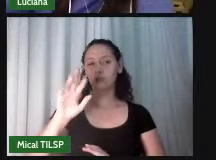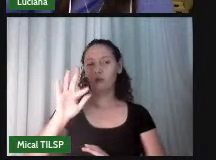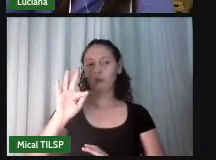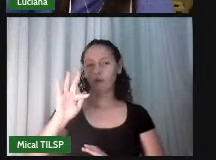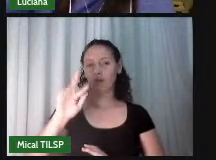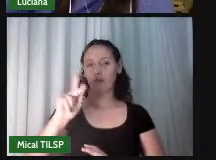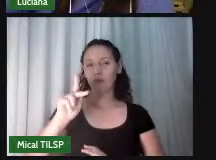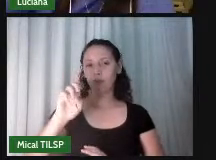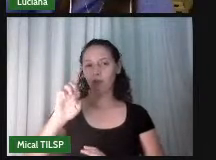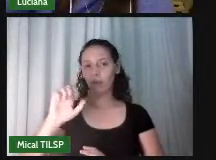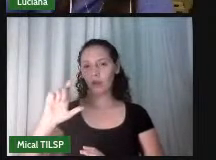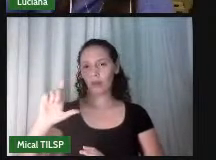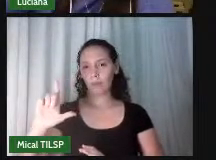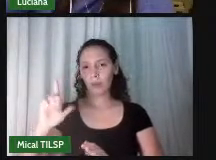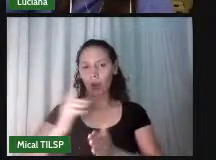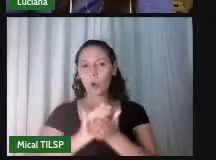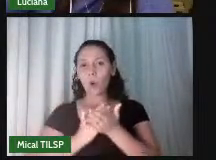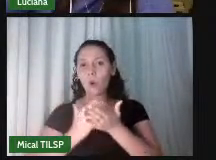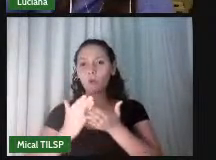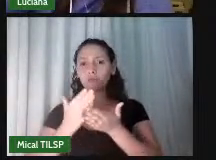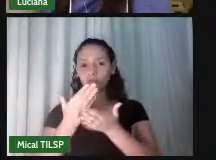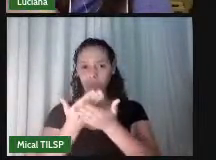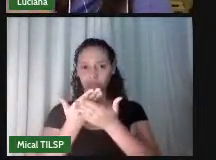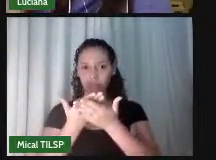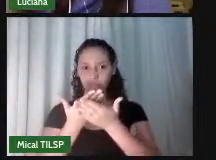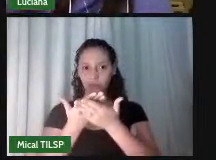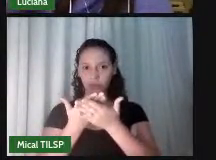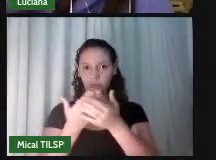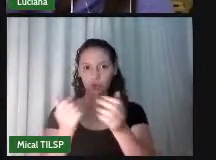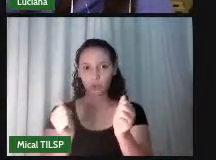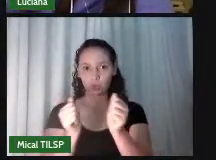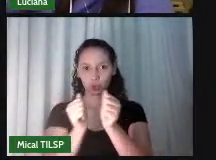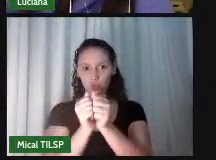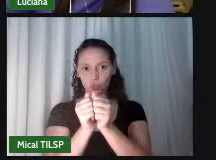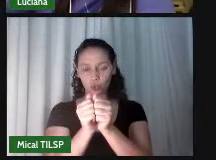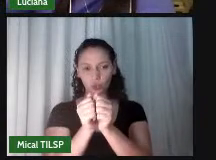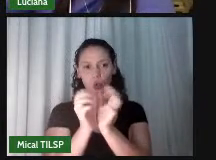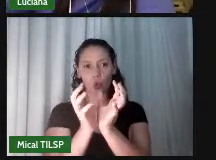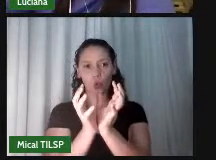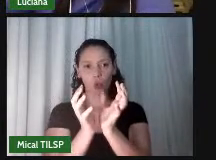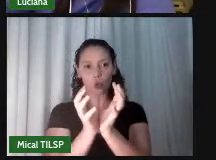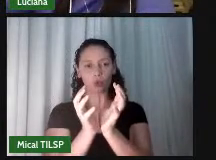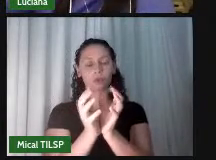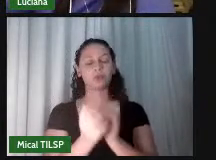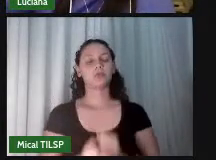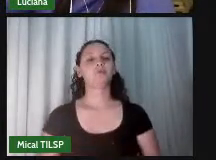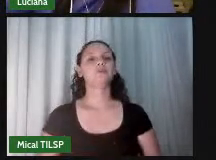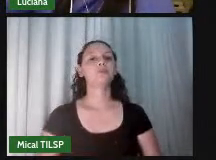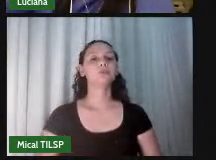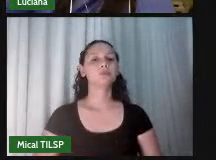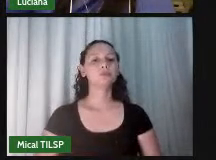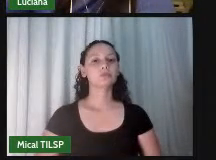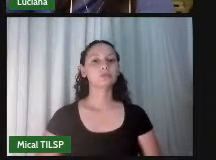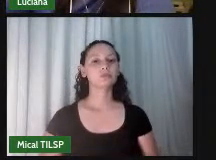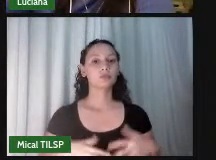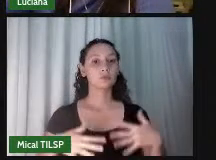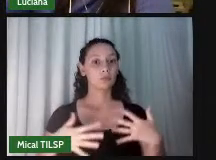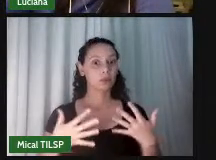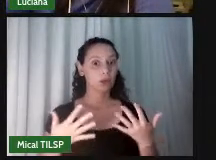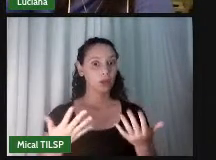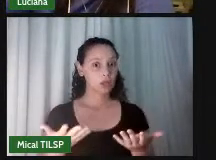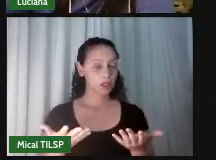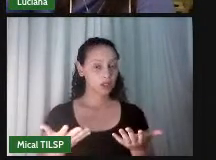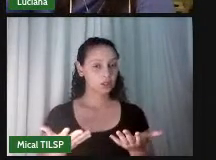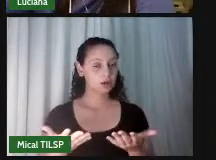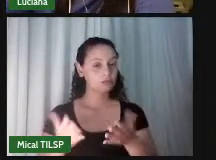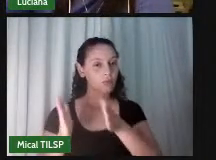E aí a gente começou a estudar, tá? Juntos, assim, né? A gente formou um grupo. Então, eu vou passar aqui rapidamente, tá? Como